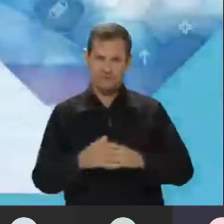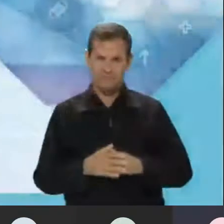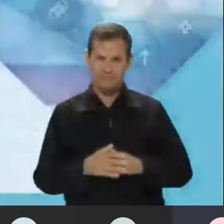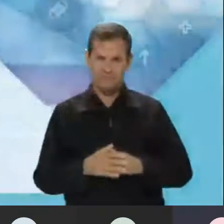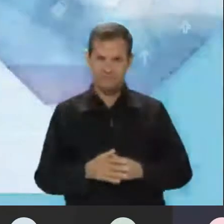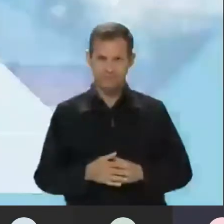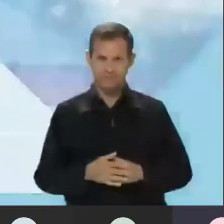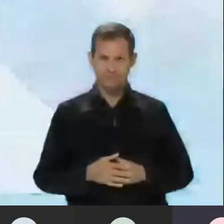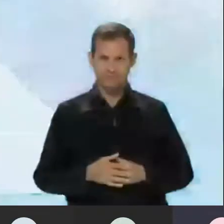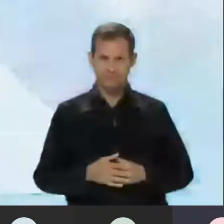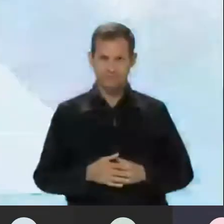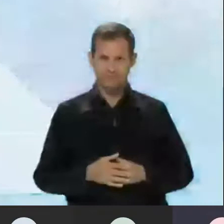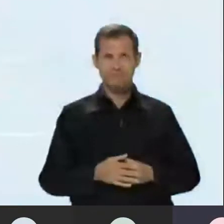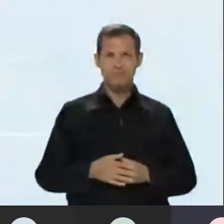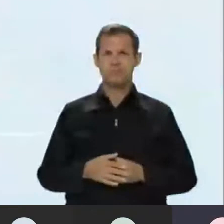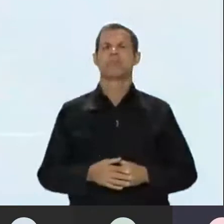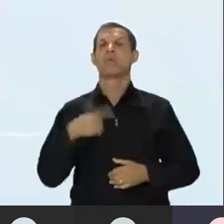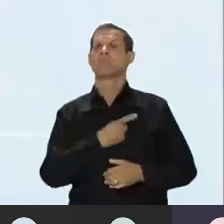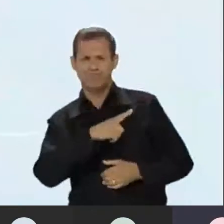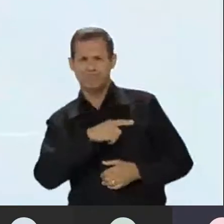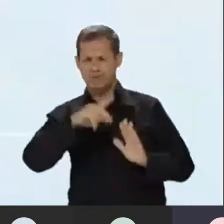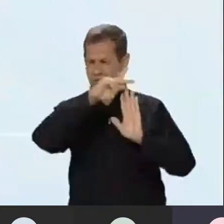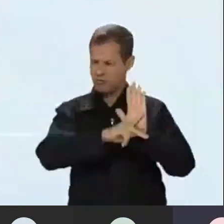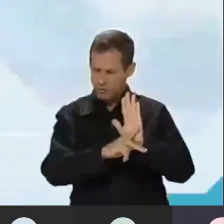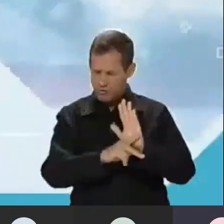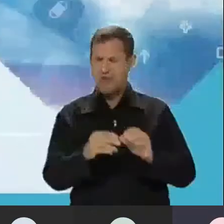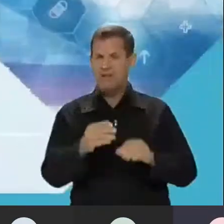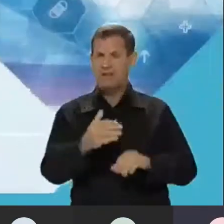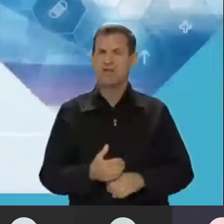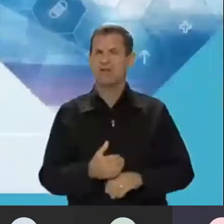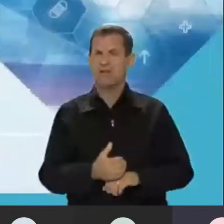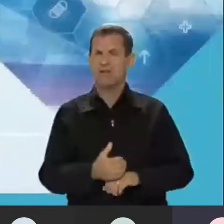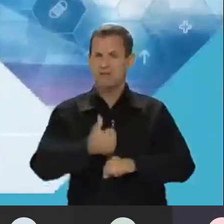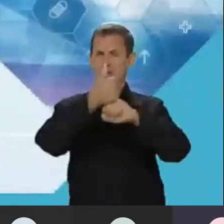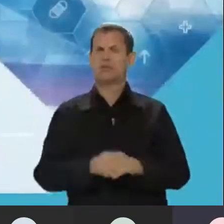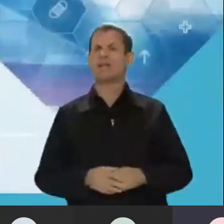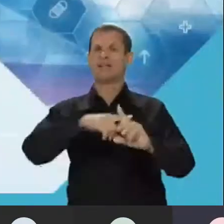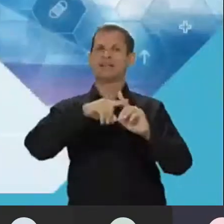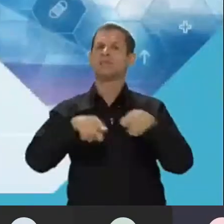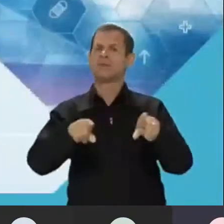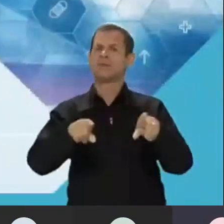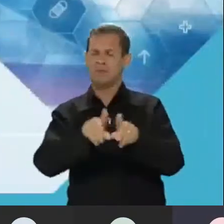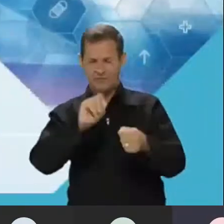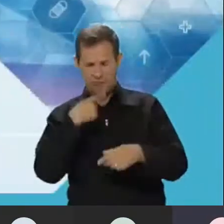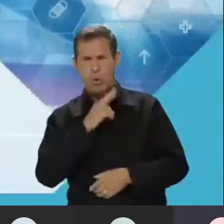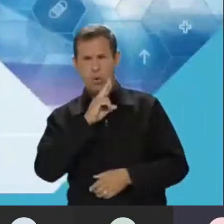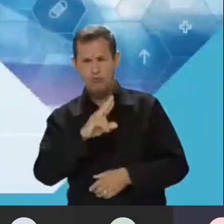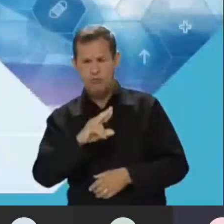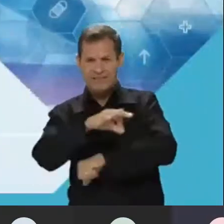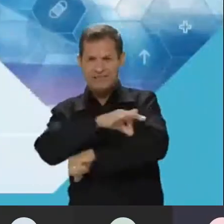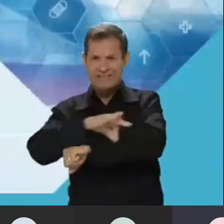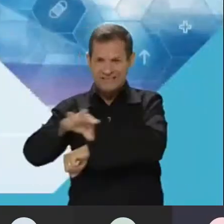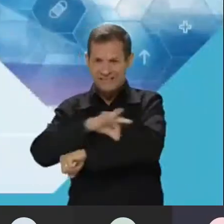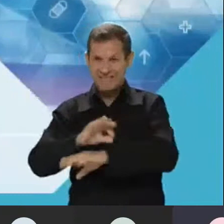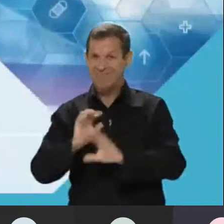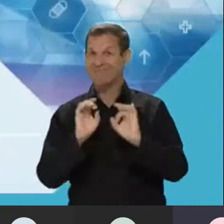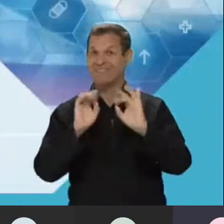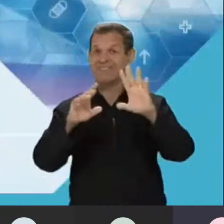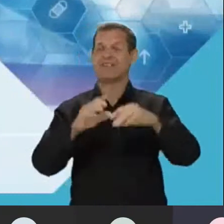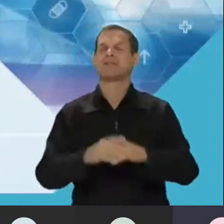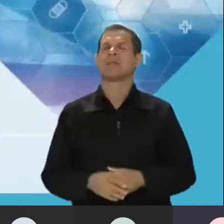Então, quando a gente pensa, né, nesse projeto de conforto ambiental, nós temos a necessidade de realizar soluções